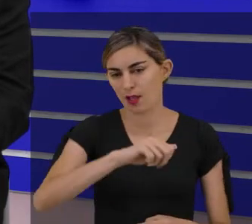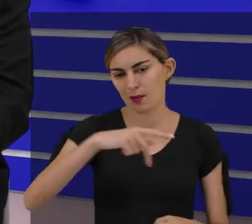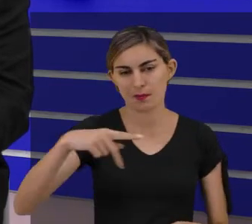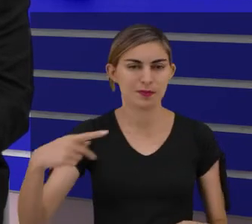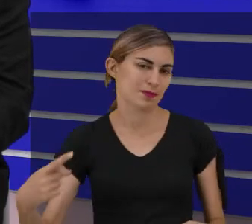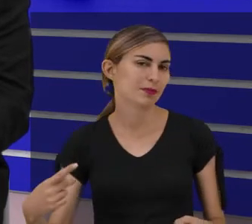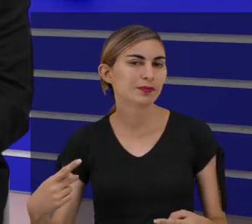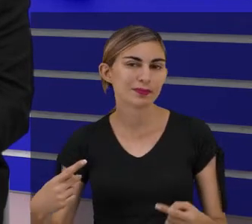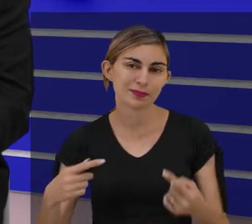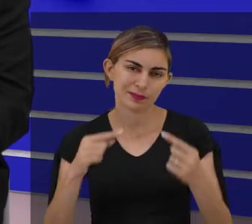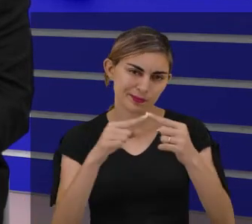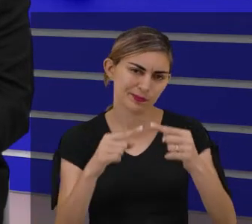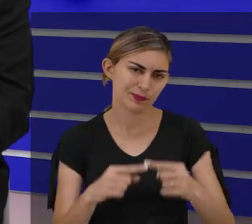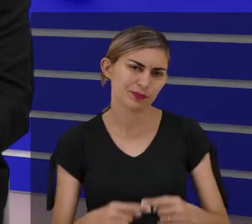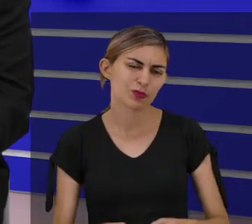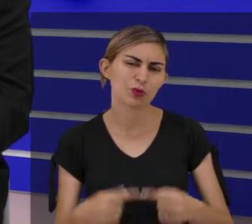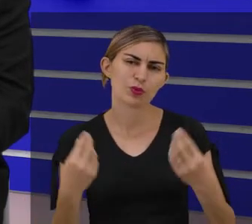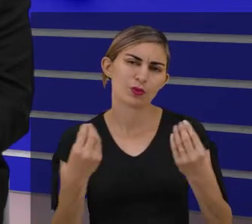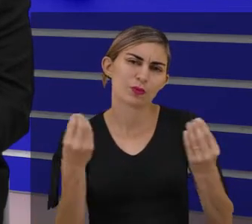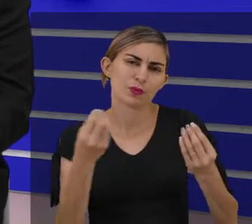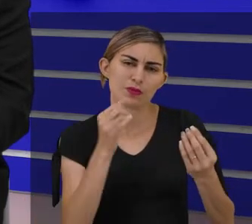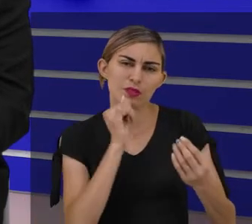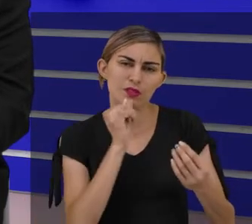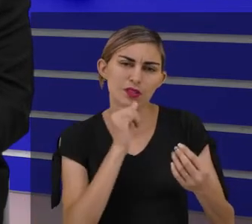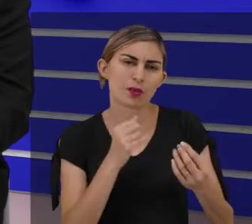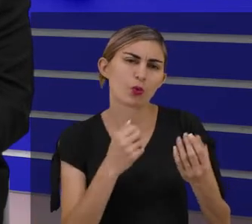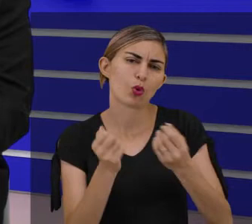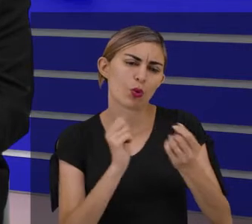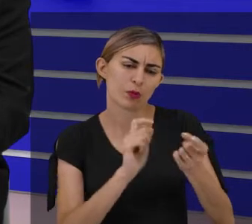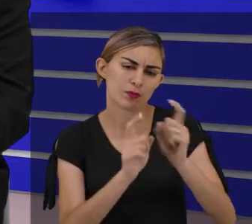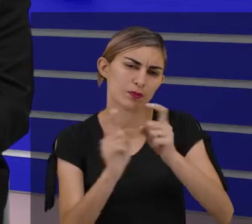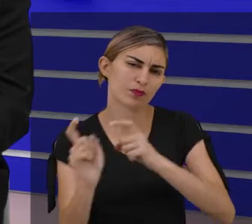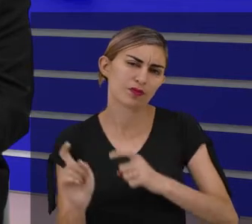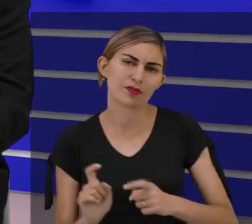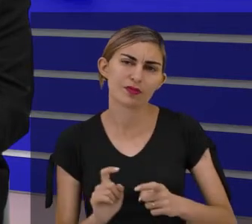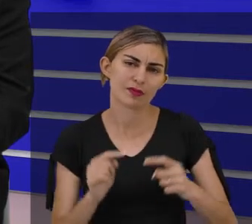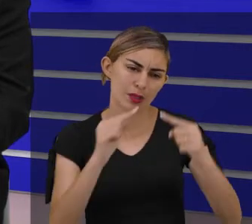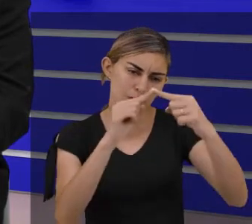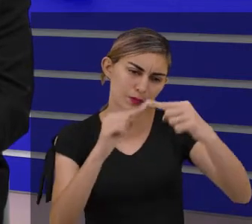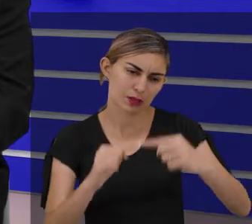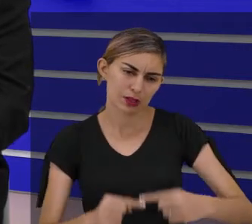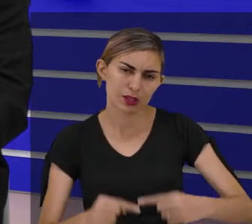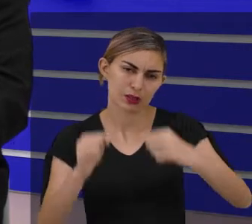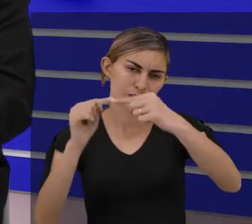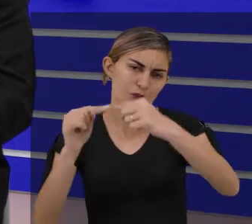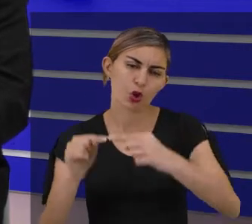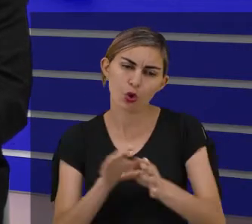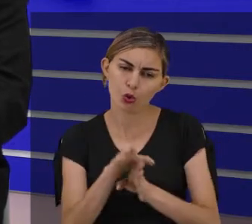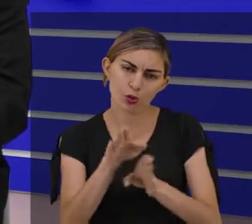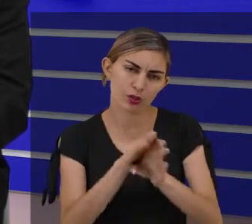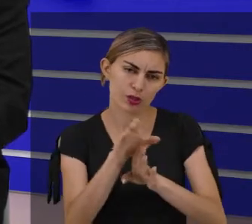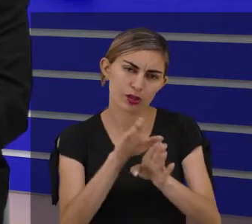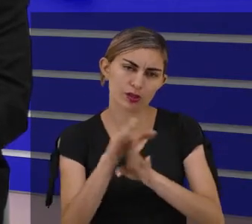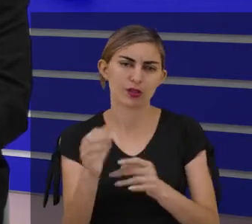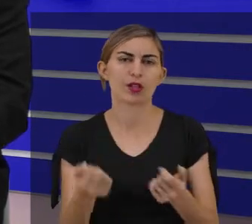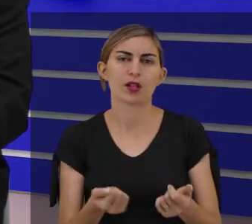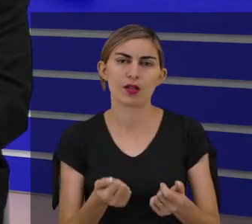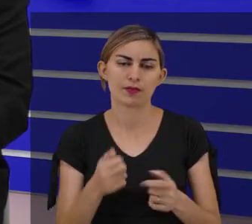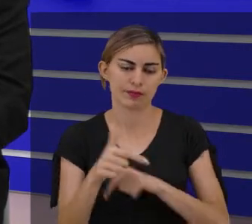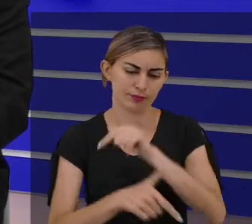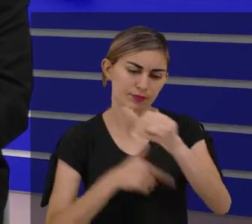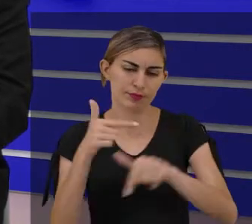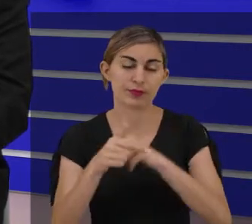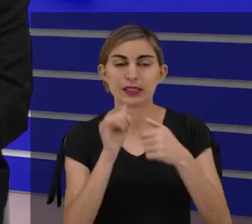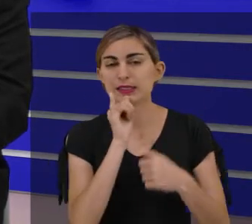aplicativos, não é? Como é que a gente pode estar dialogando sobre isso? Né? Como a gente pode orientar esse